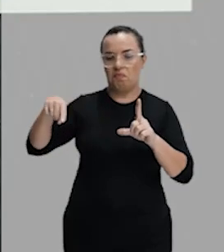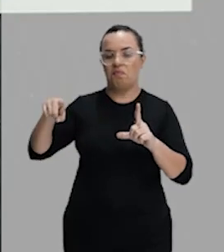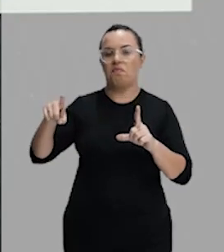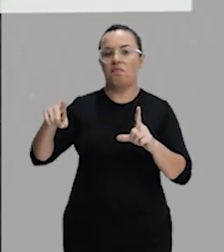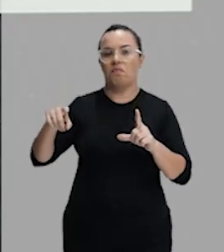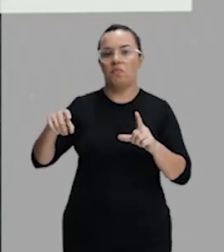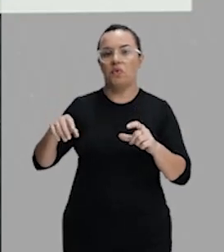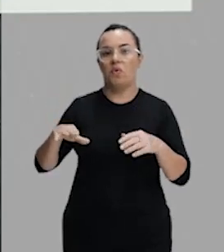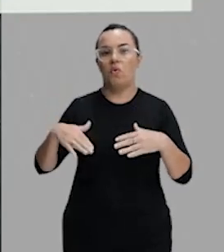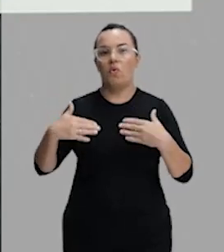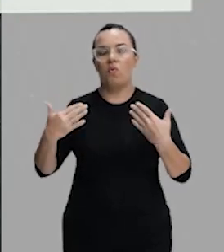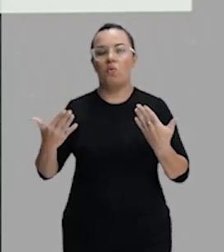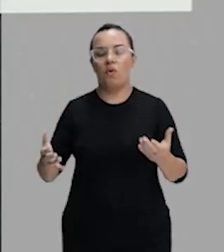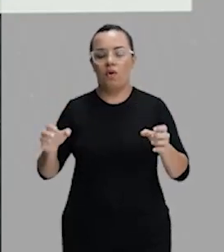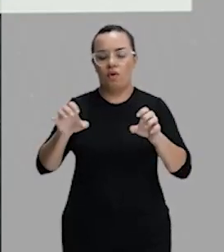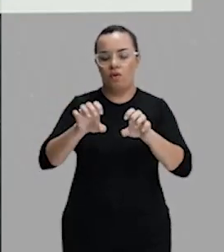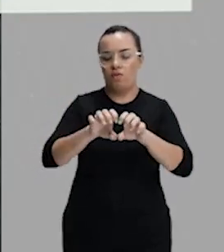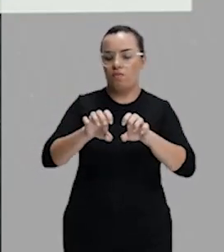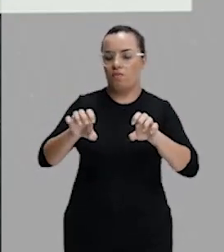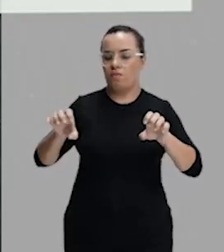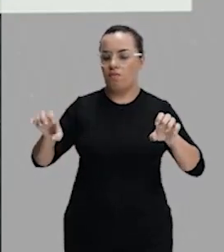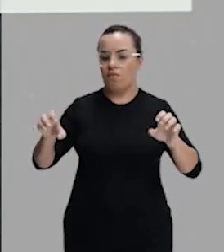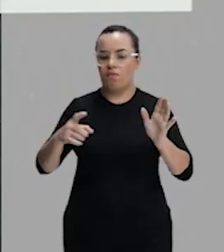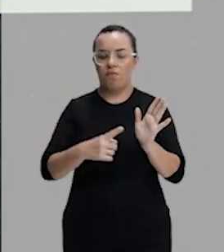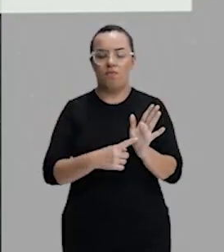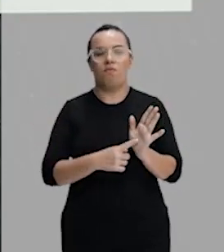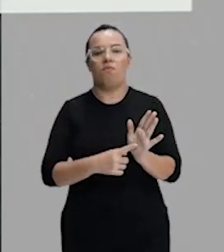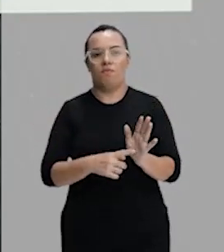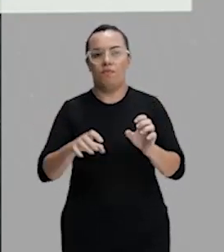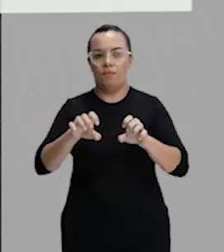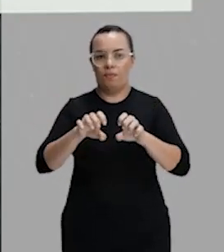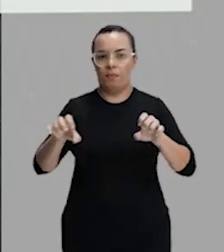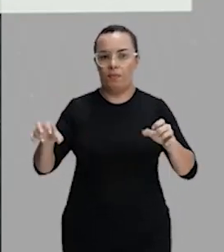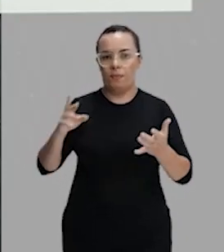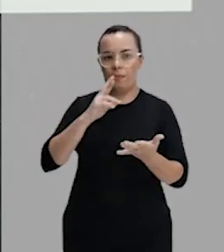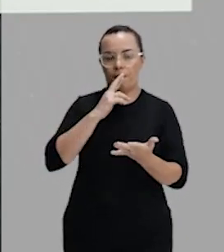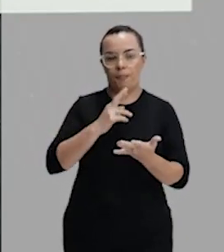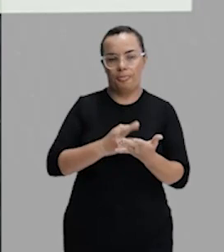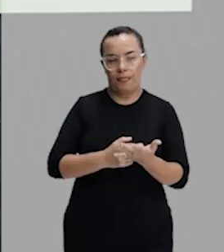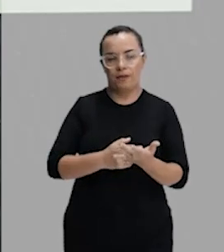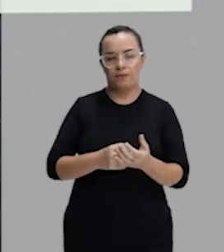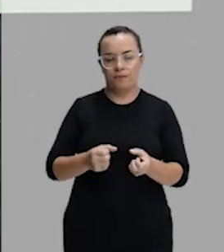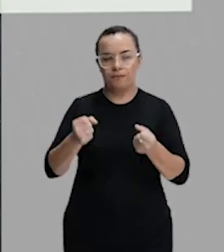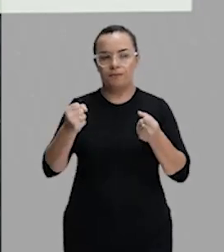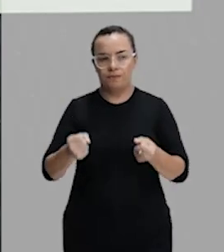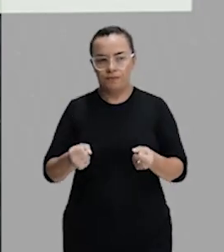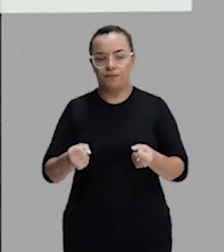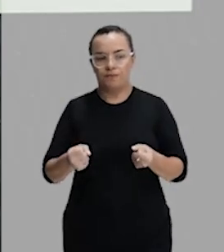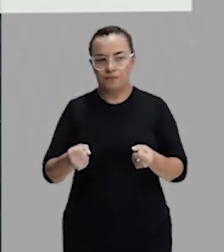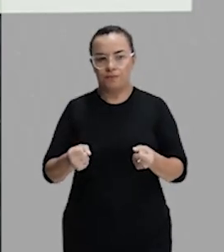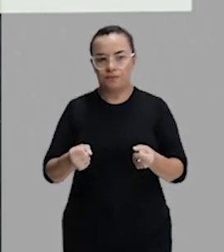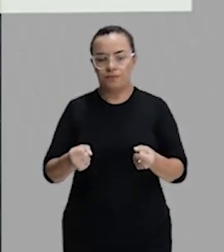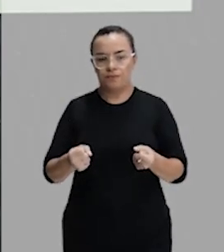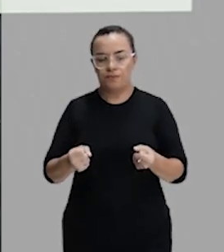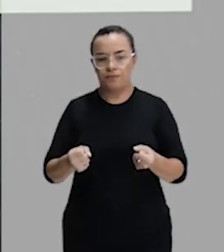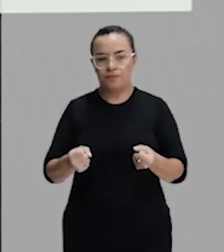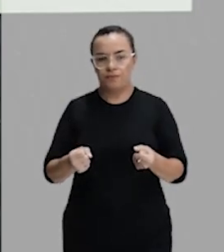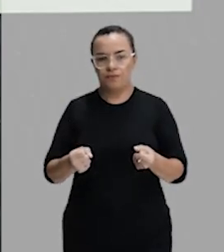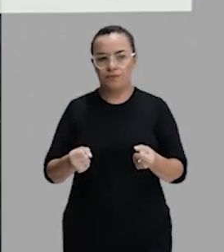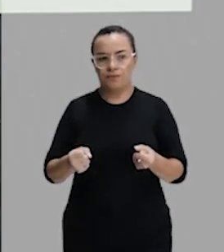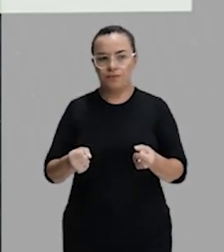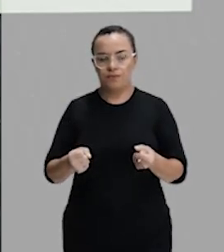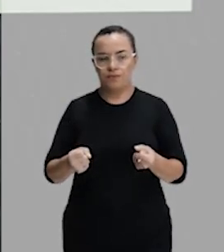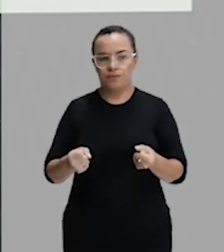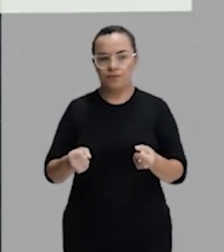tipo de equação, de como você representa a equação da parábola. Tá? Que você pode ter, nesse caso do nosso desenho aqui,